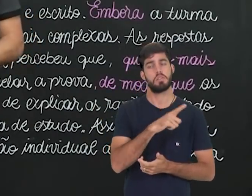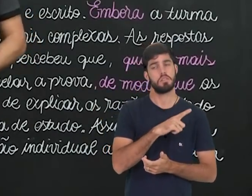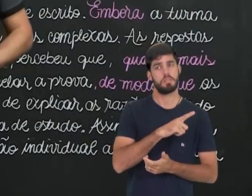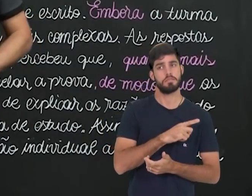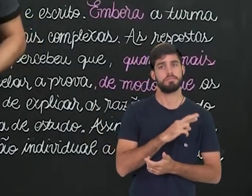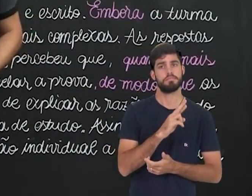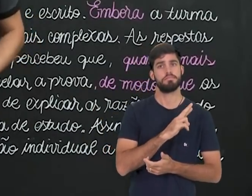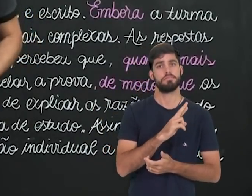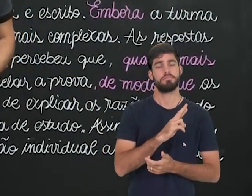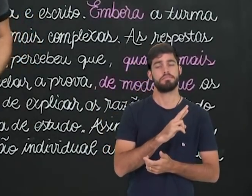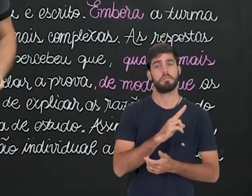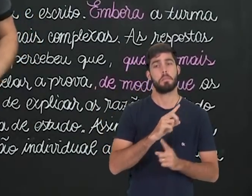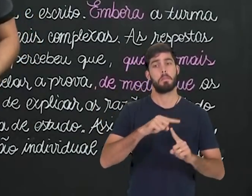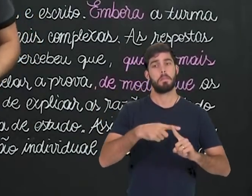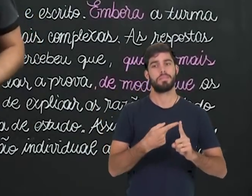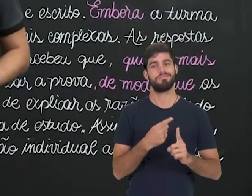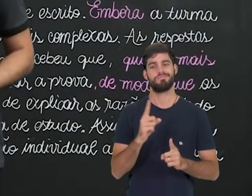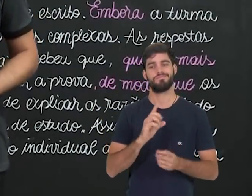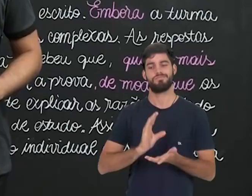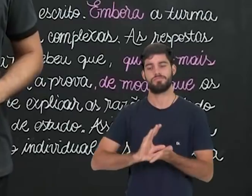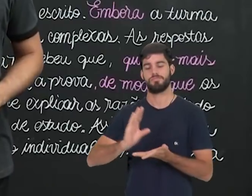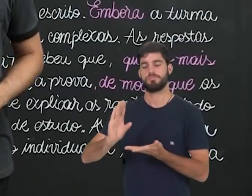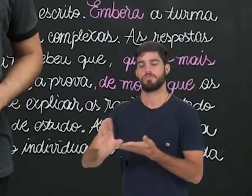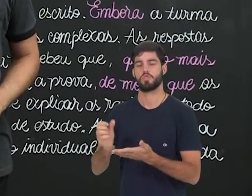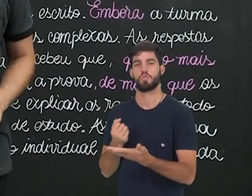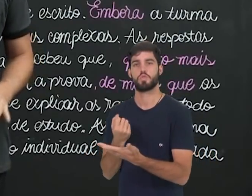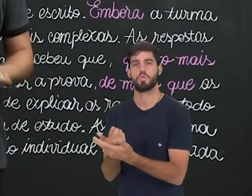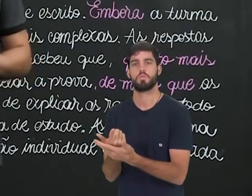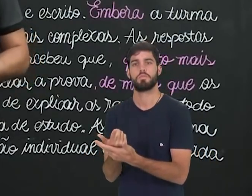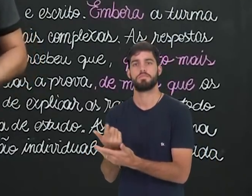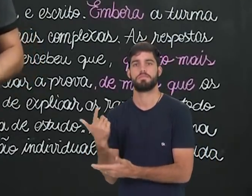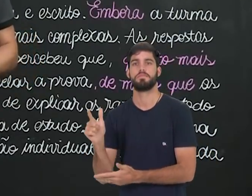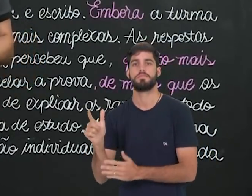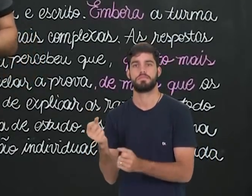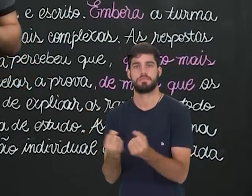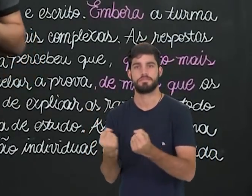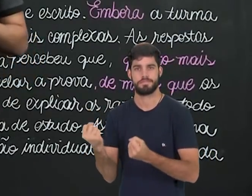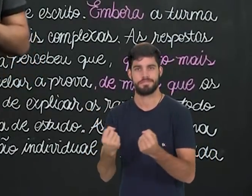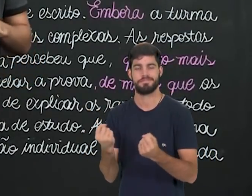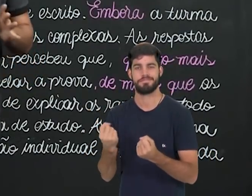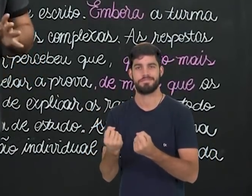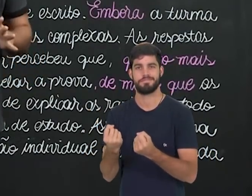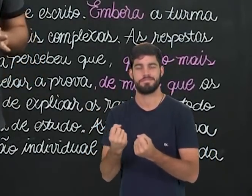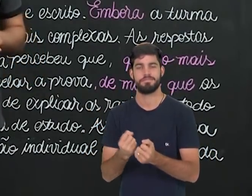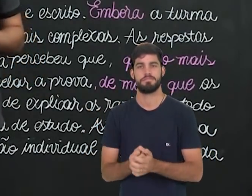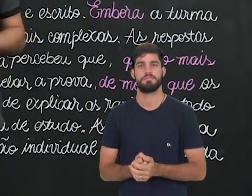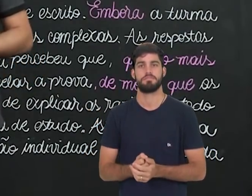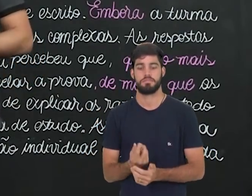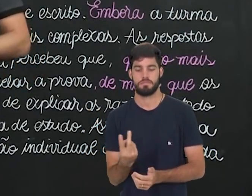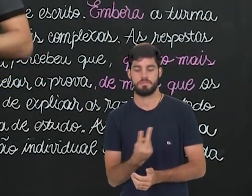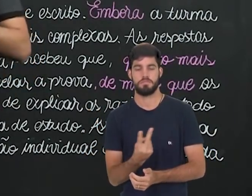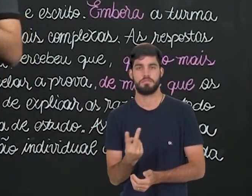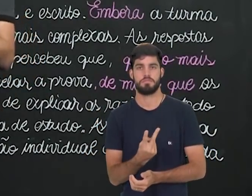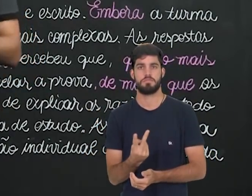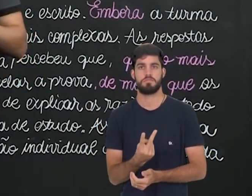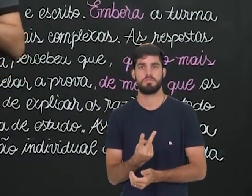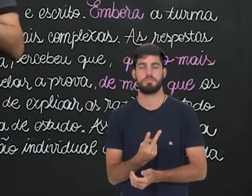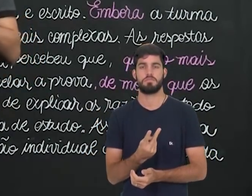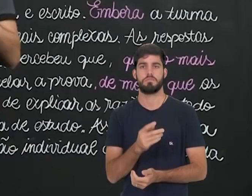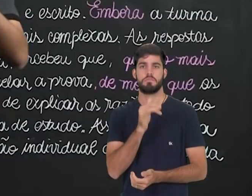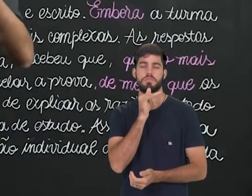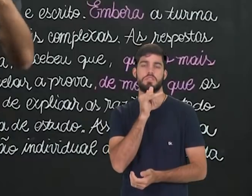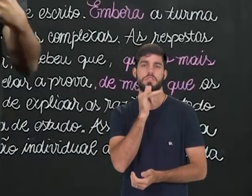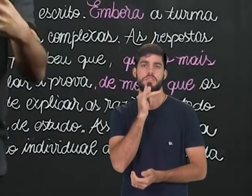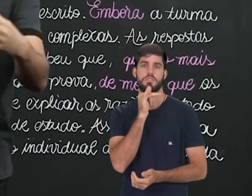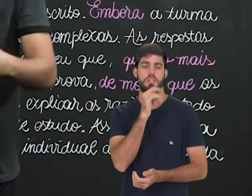dinheiro, não vou investir na compra de um novo carro. Ou seja, uma ideia que é estabelecida entre essas orações de